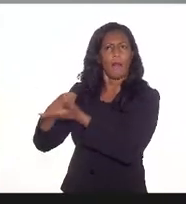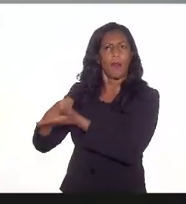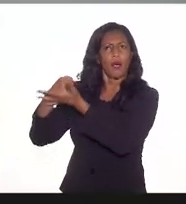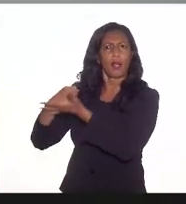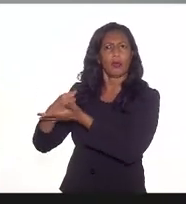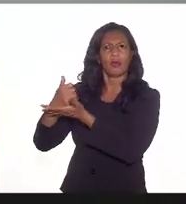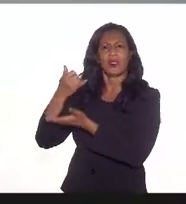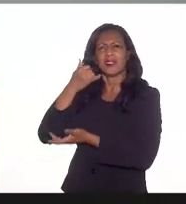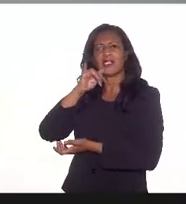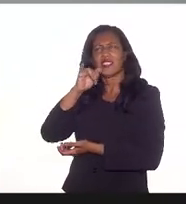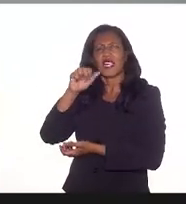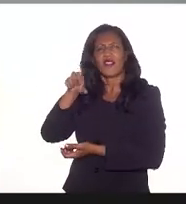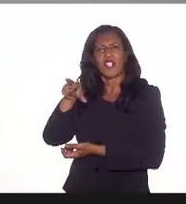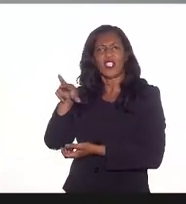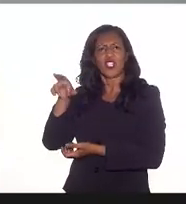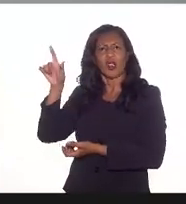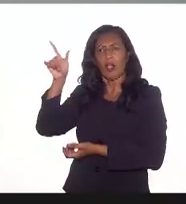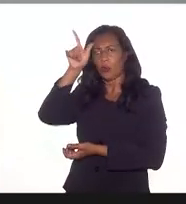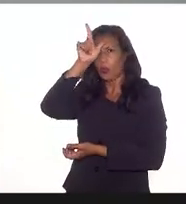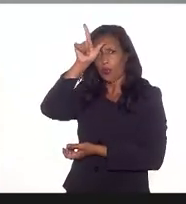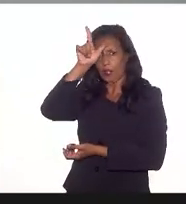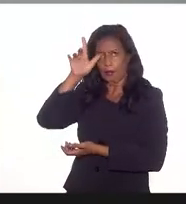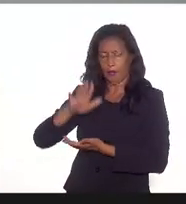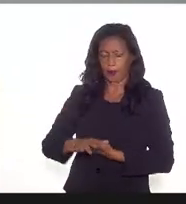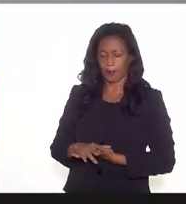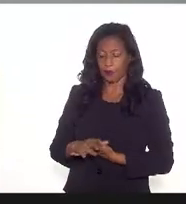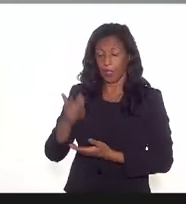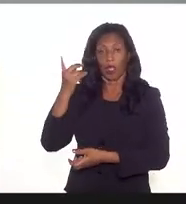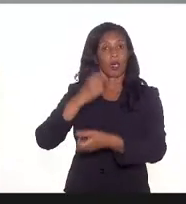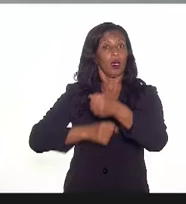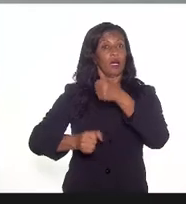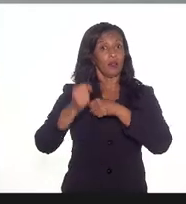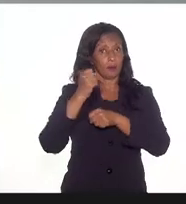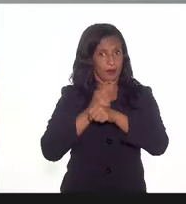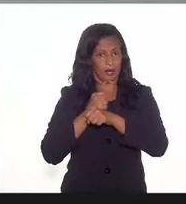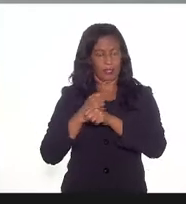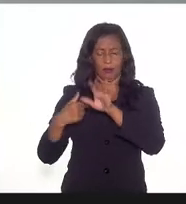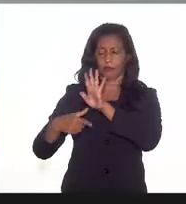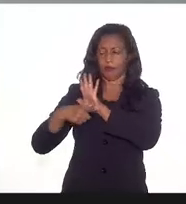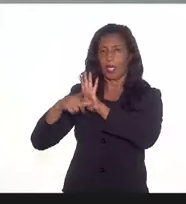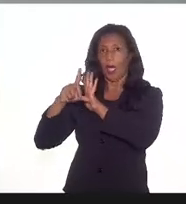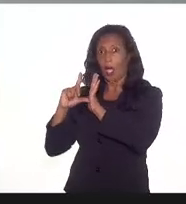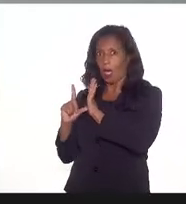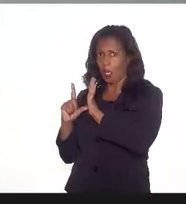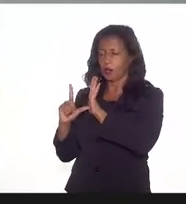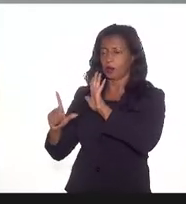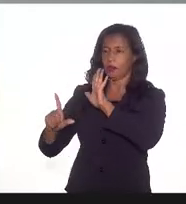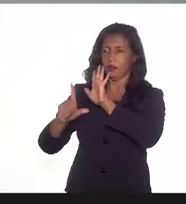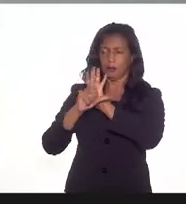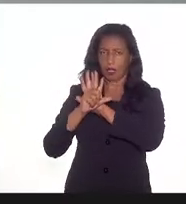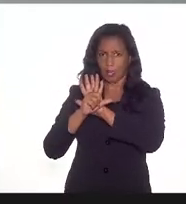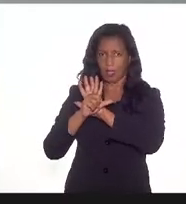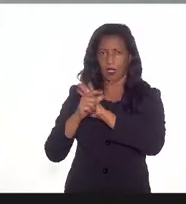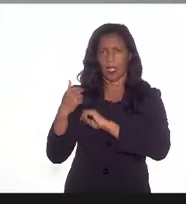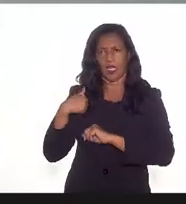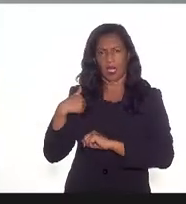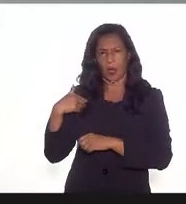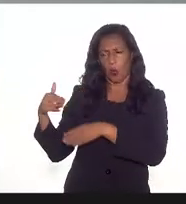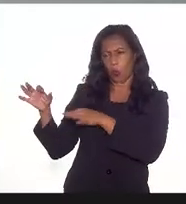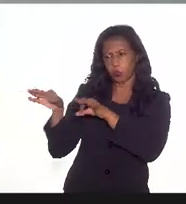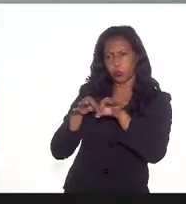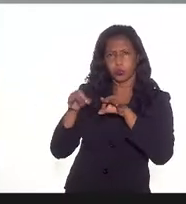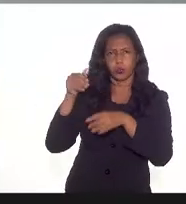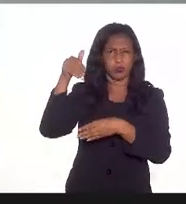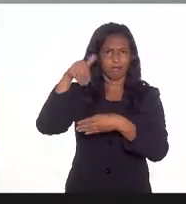no Alemão, né? Então, onde que quero chegar? No ano passado, antes da lei do Super RJ, eu tinha aprovado uma lei que é uma